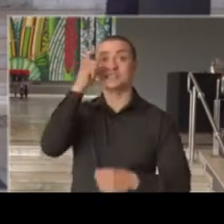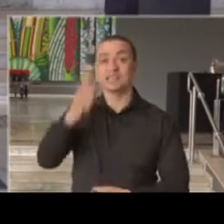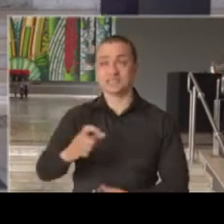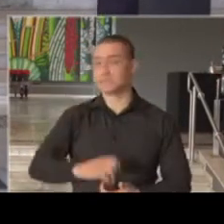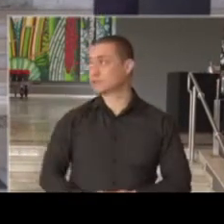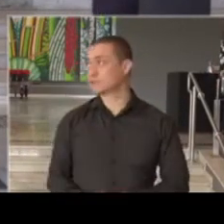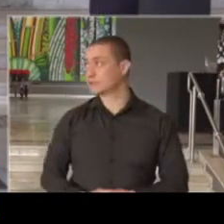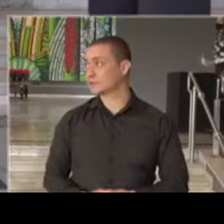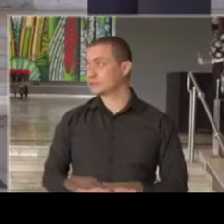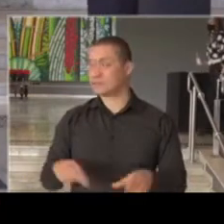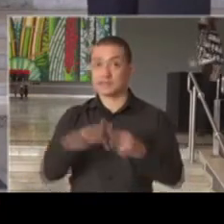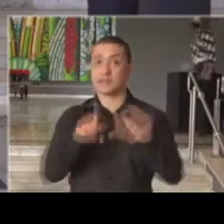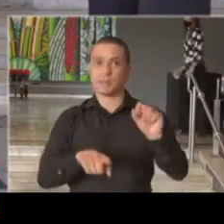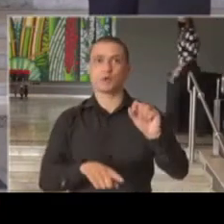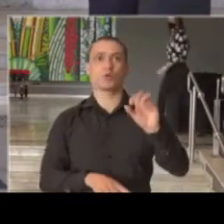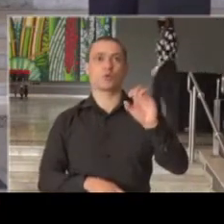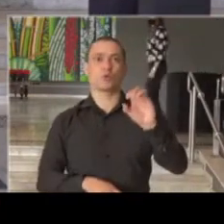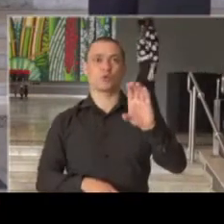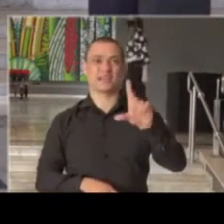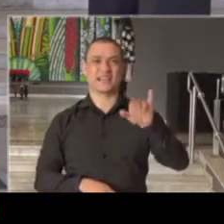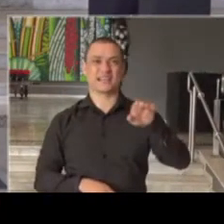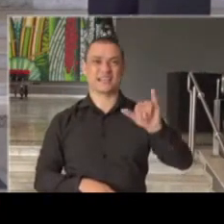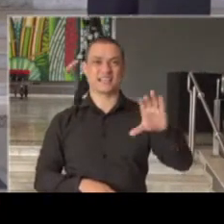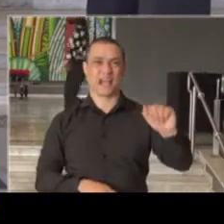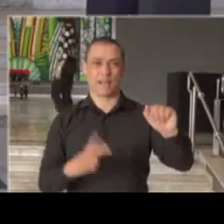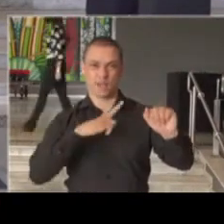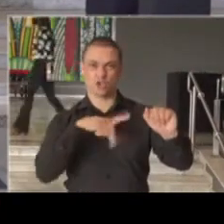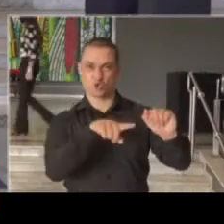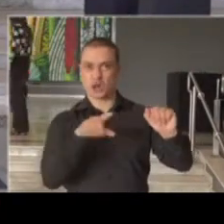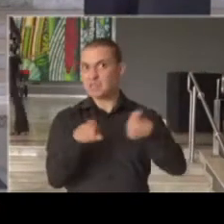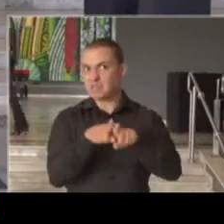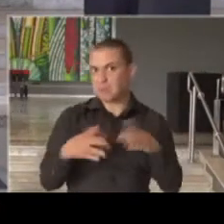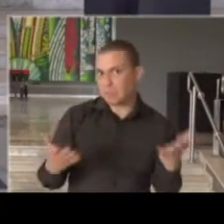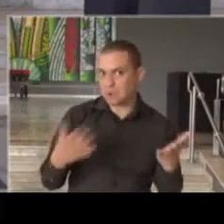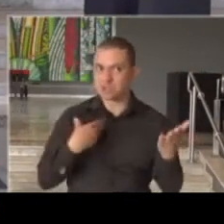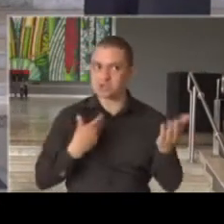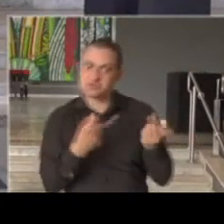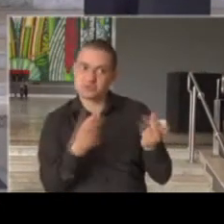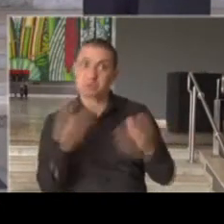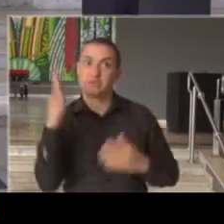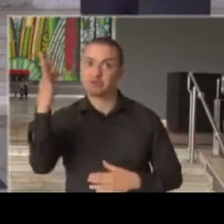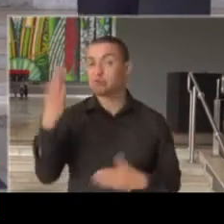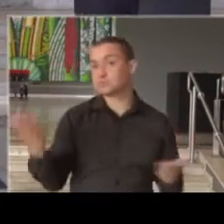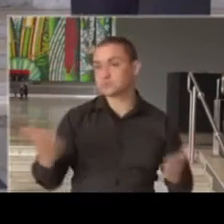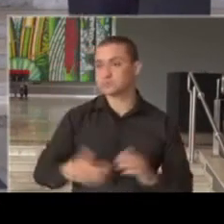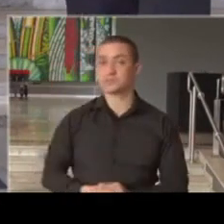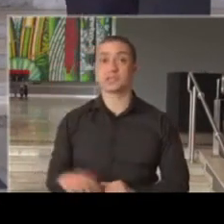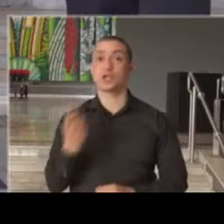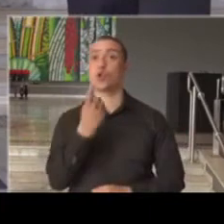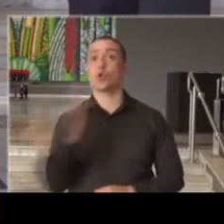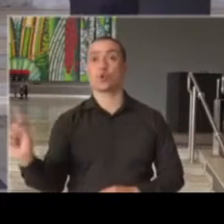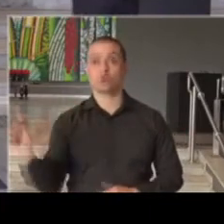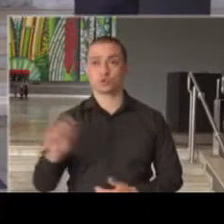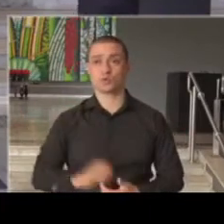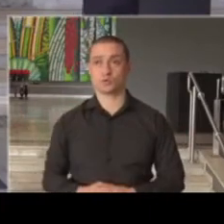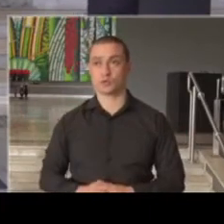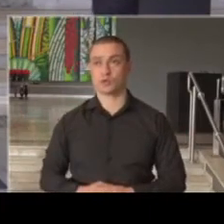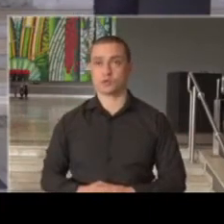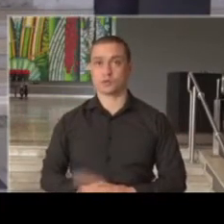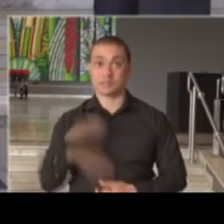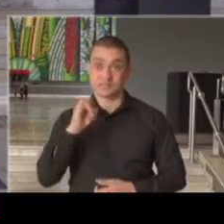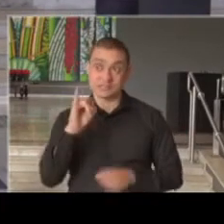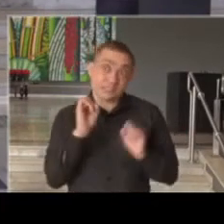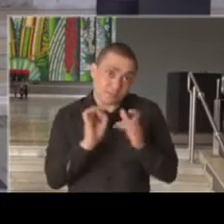interessados? Inclusive com clínica particular, talvez mais para frente. Por último, se